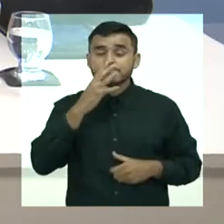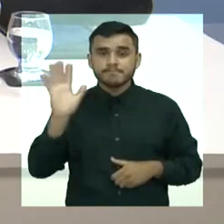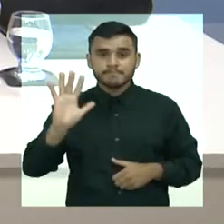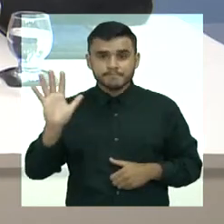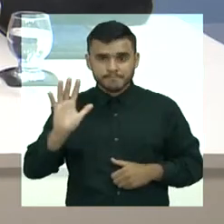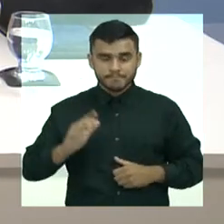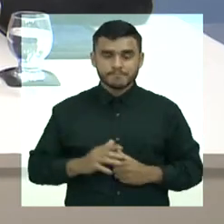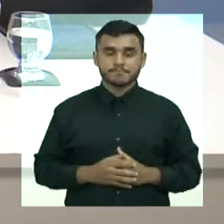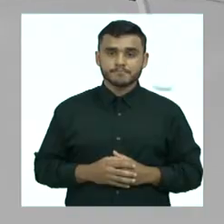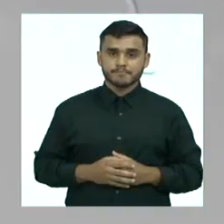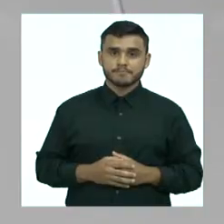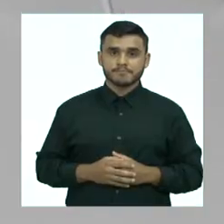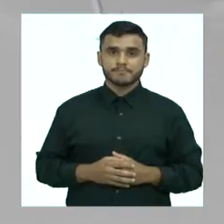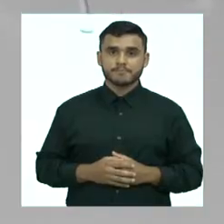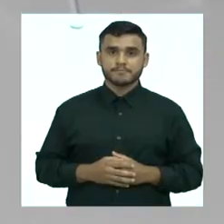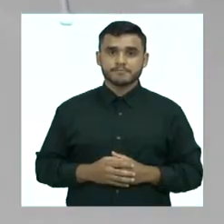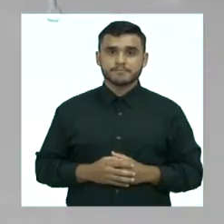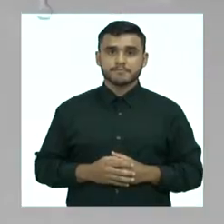até o nosso próximo encontro.